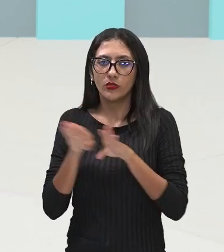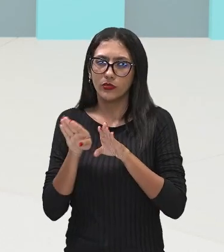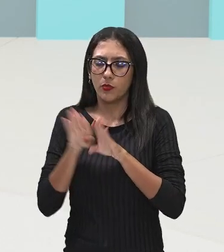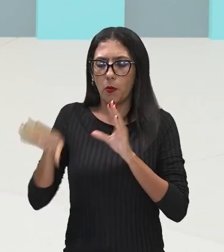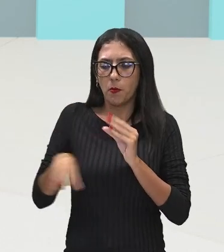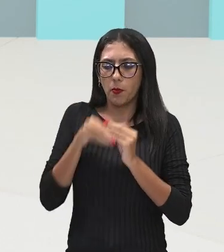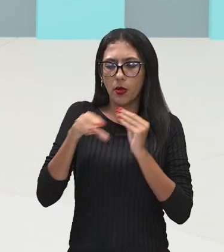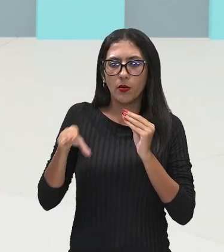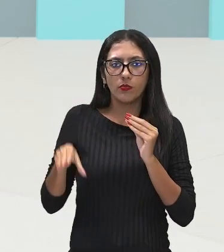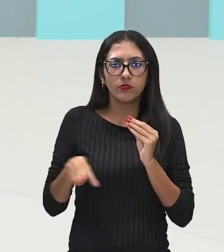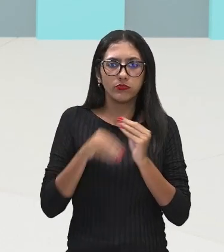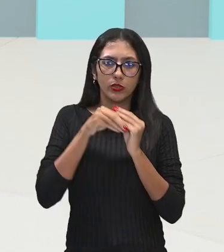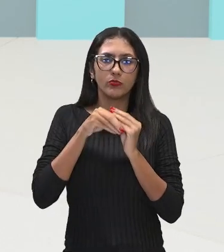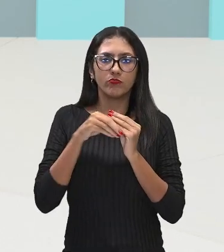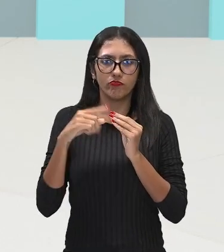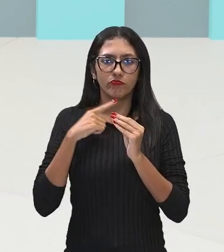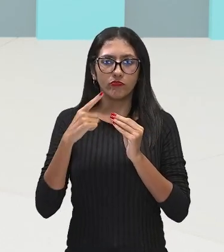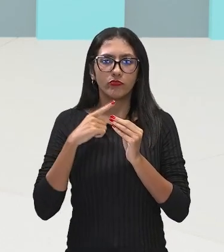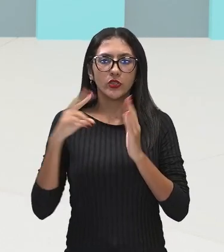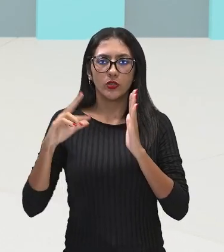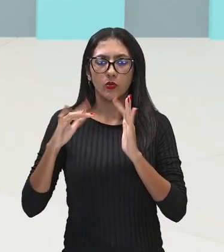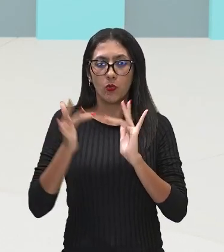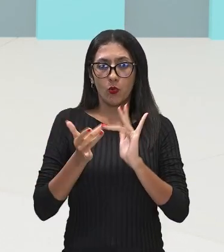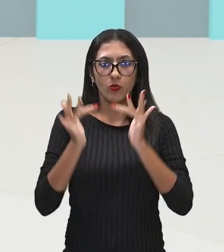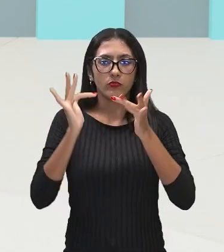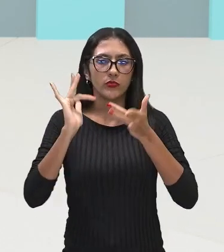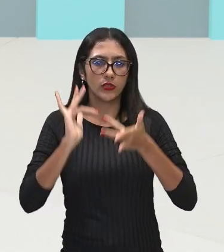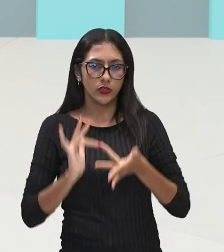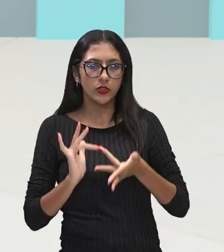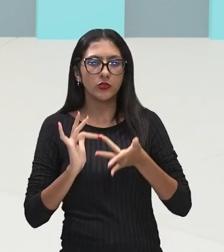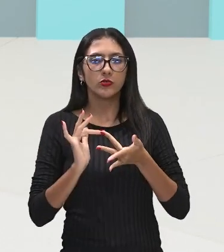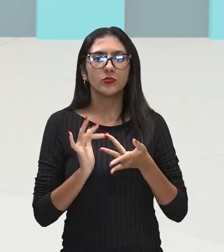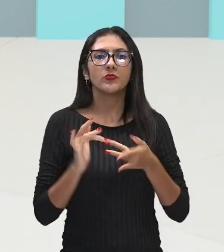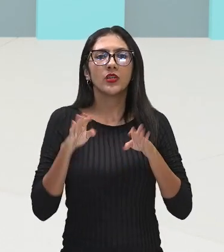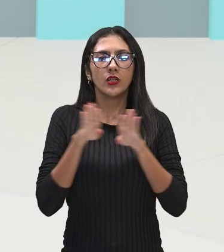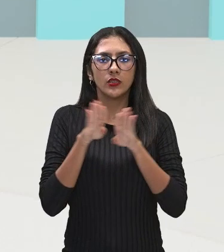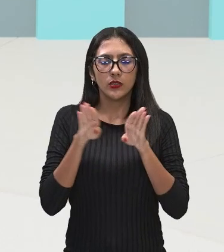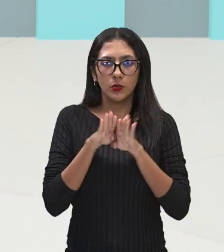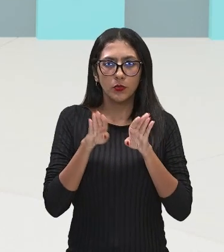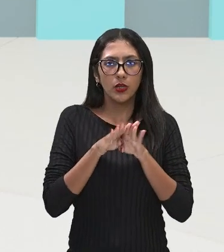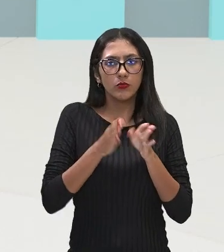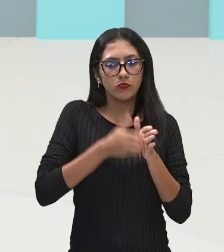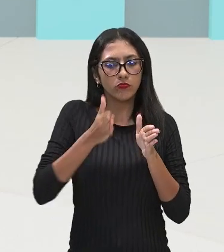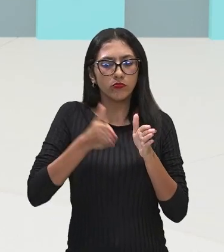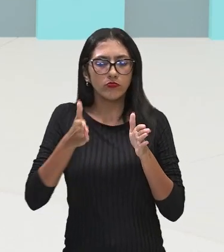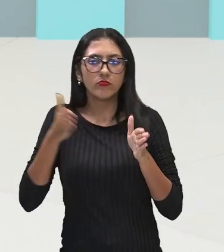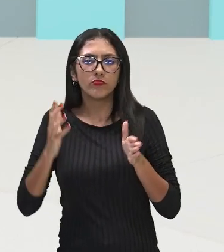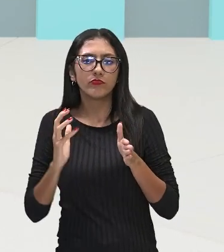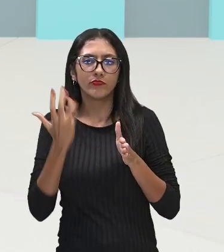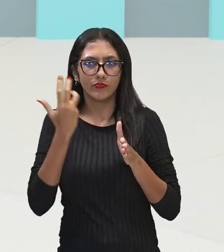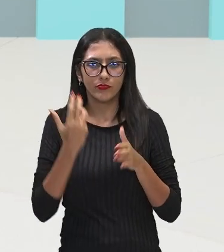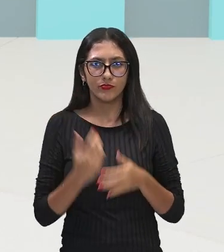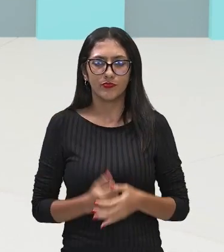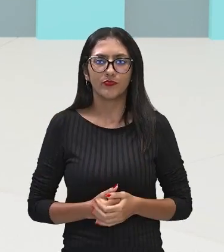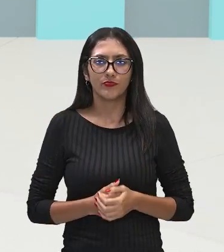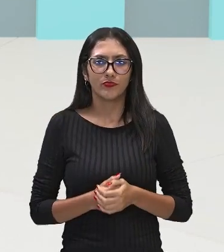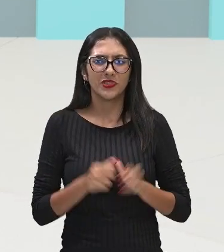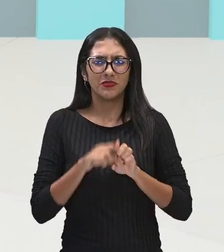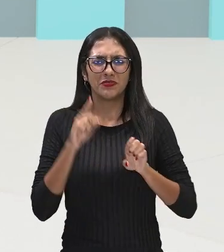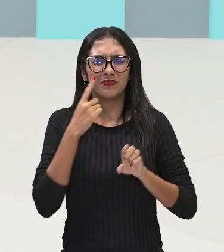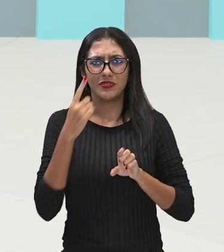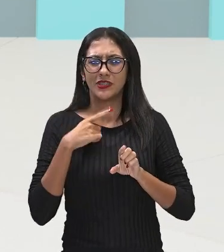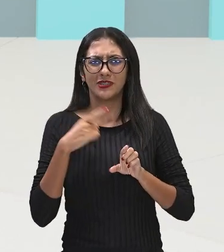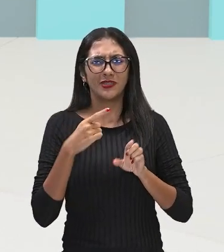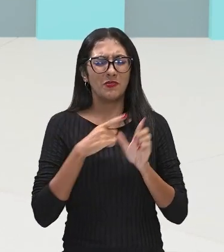intimamente relacionadas pelo sentido e, logicamente, decorrentes dela. Professor, é muita palavra difícil, é